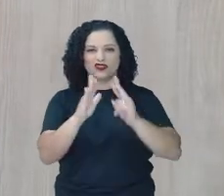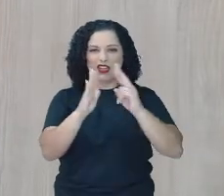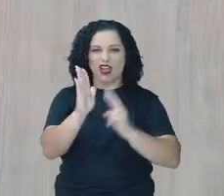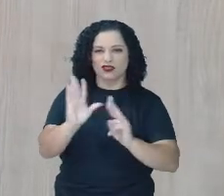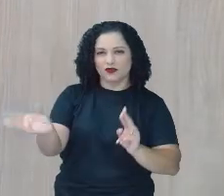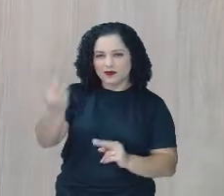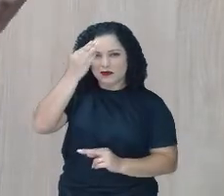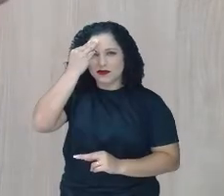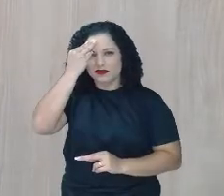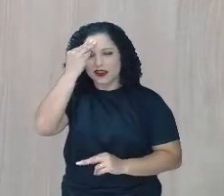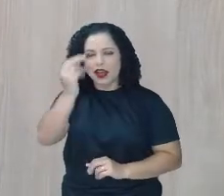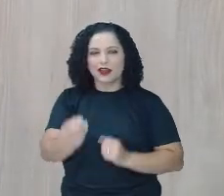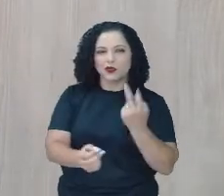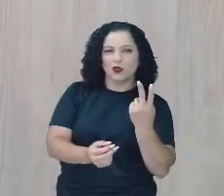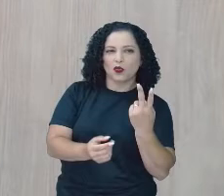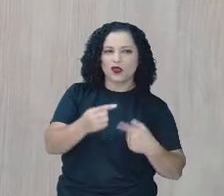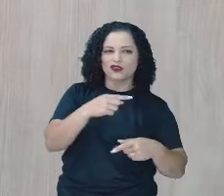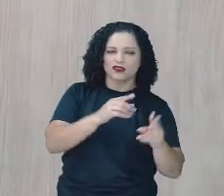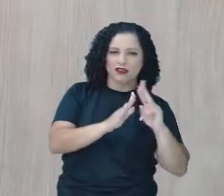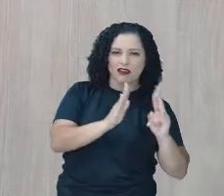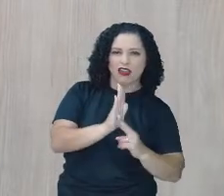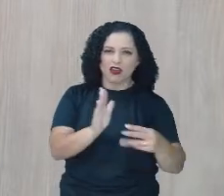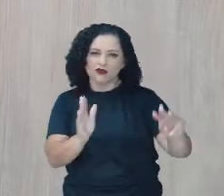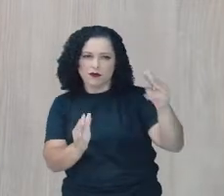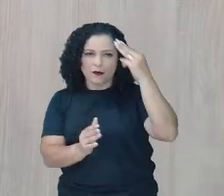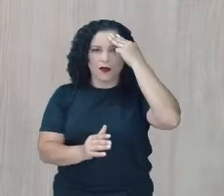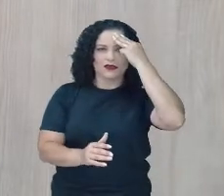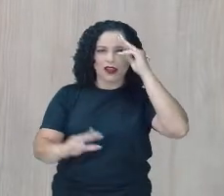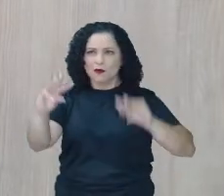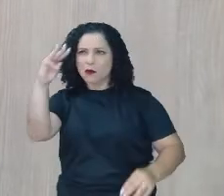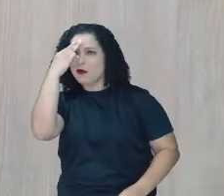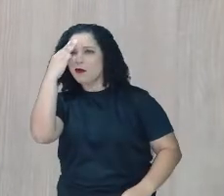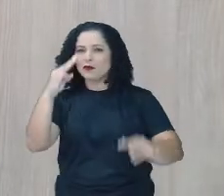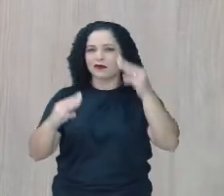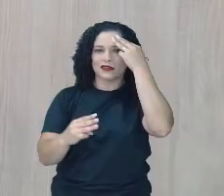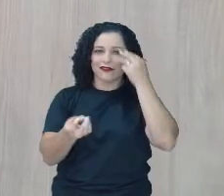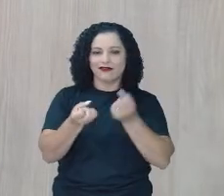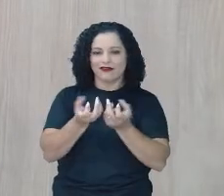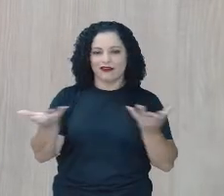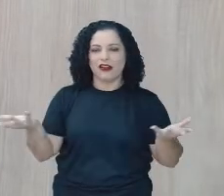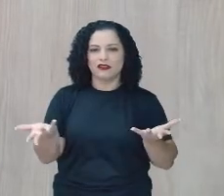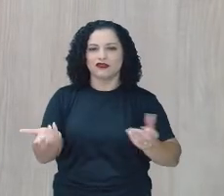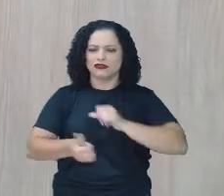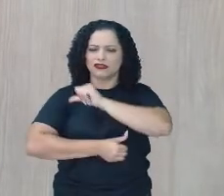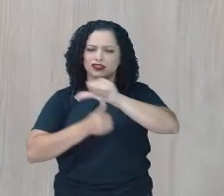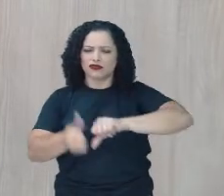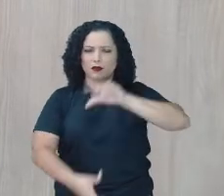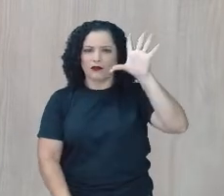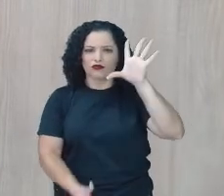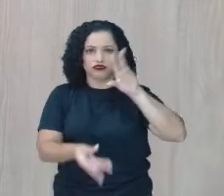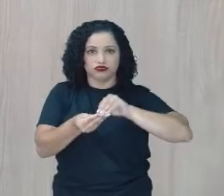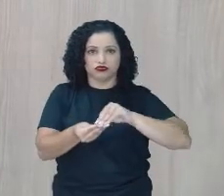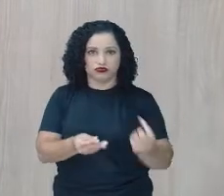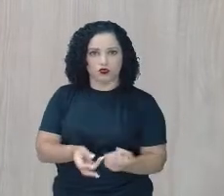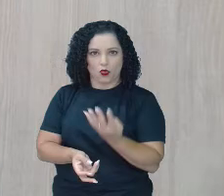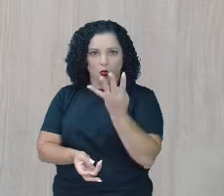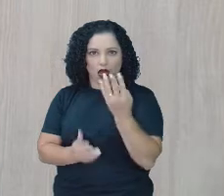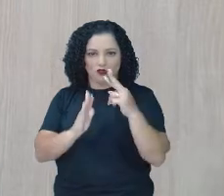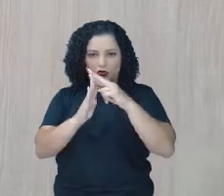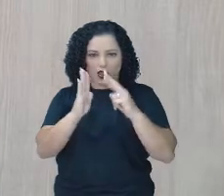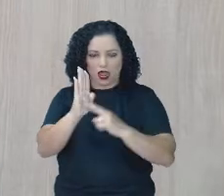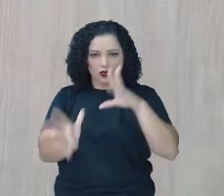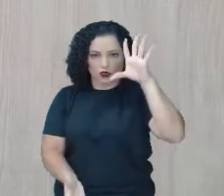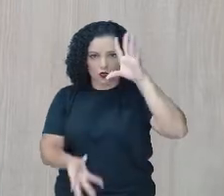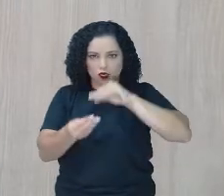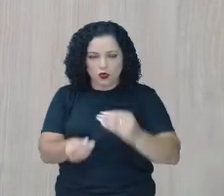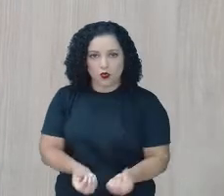caso, mais duas para, no caso das palavras que terminam com a vogal O. A gente transforma essas 4 regrinhas em uma só,